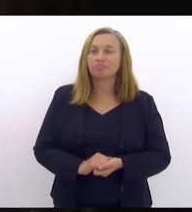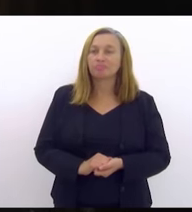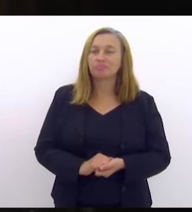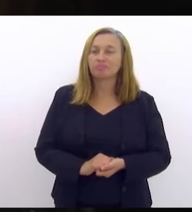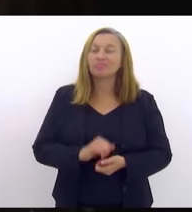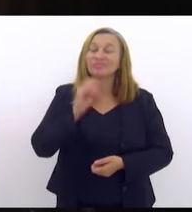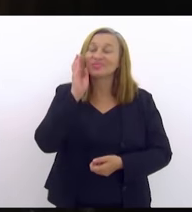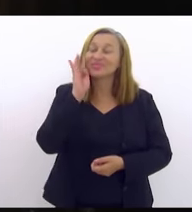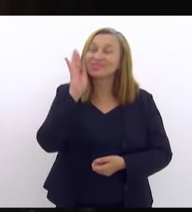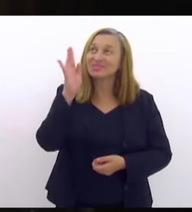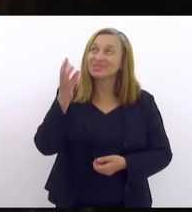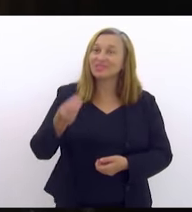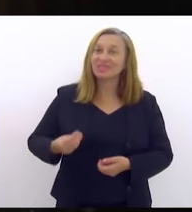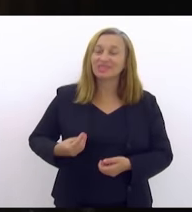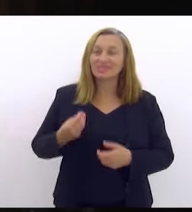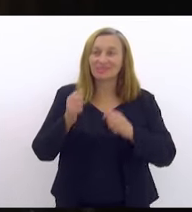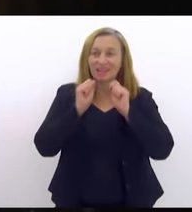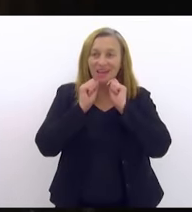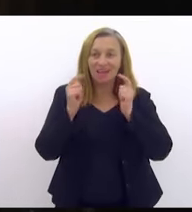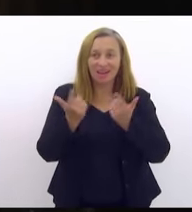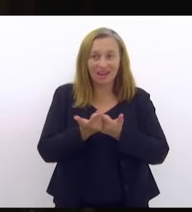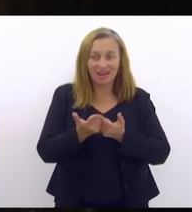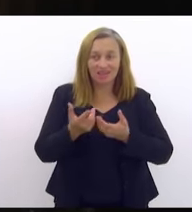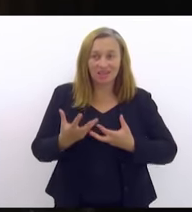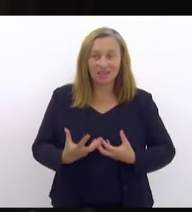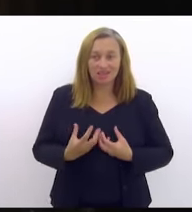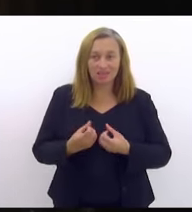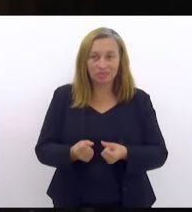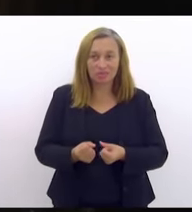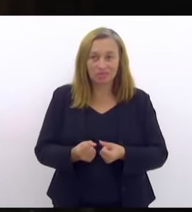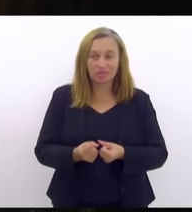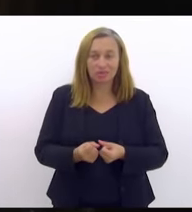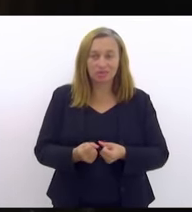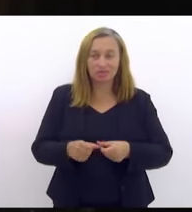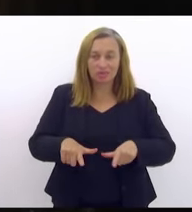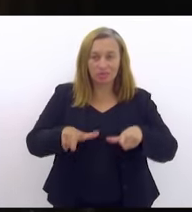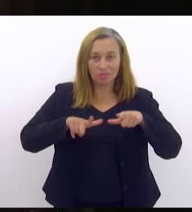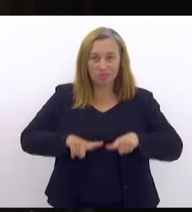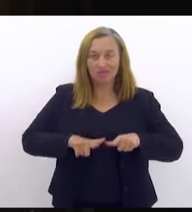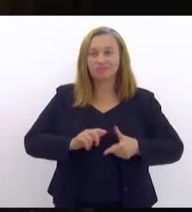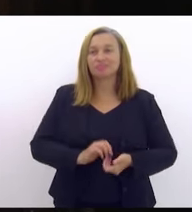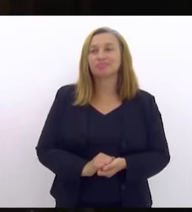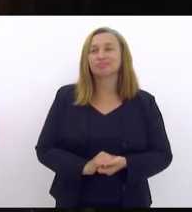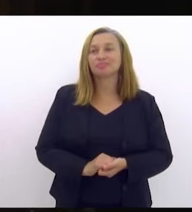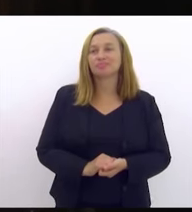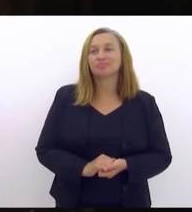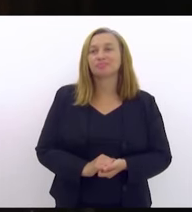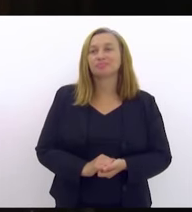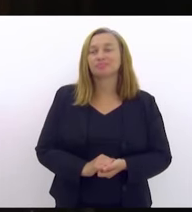realizando um sonho de estar aqui na Alerj, recebendo uma moção.